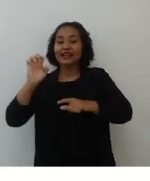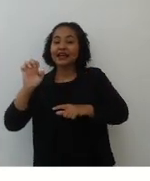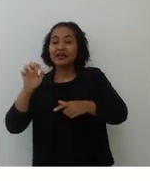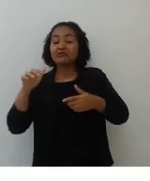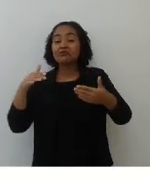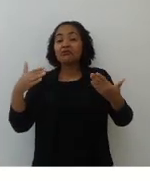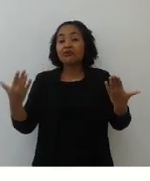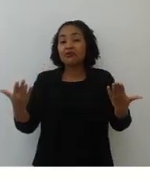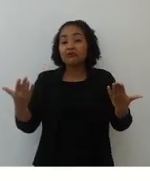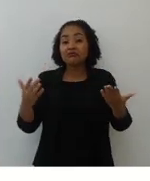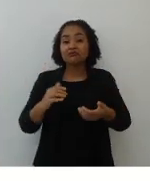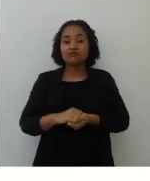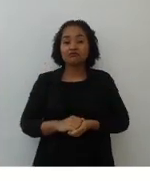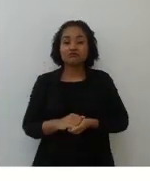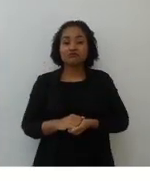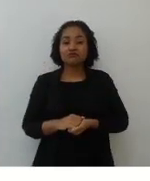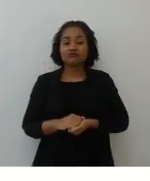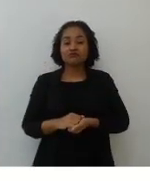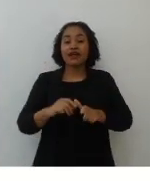isso? Na letra